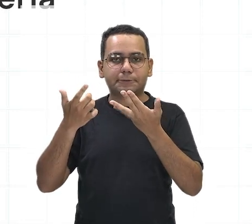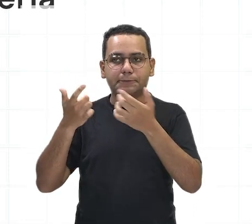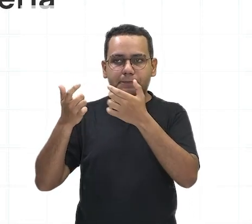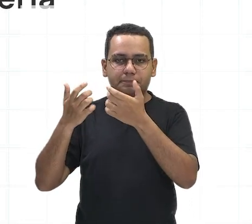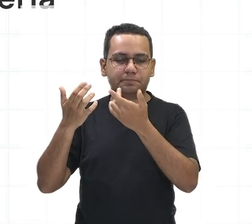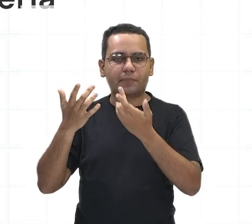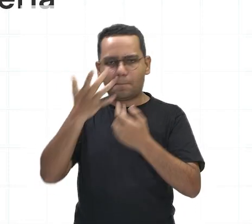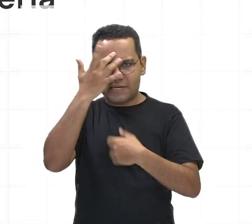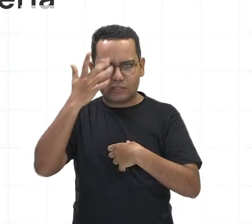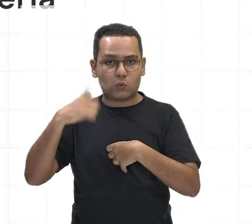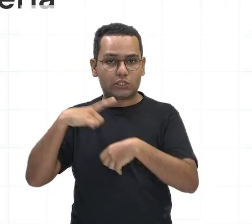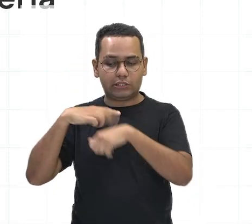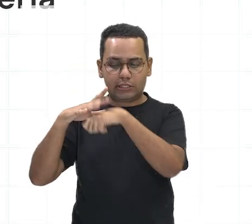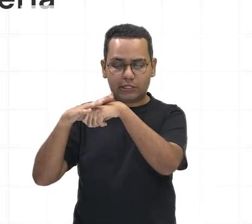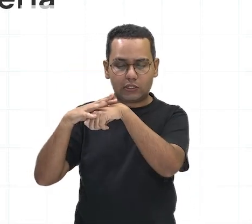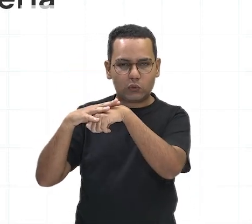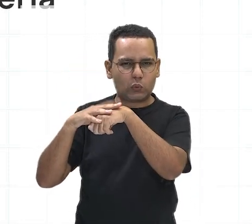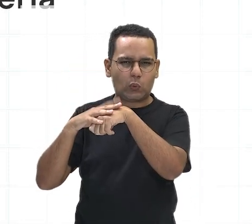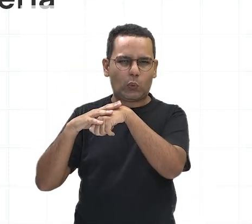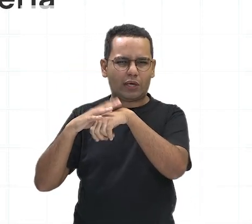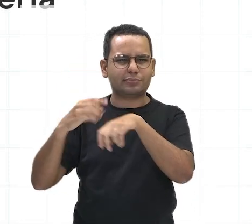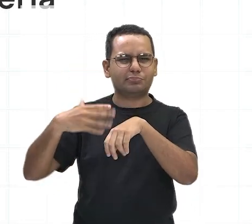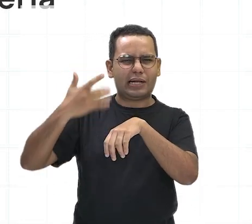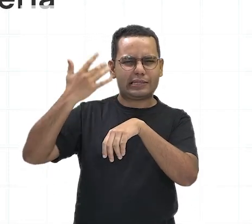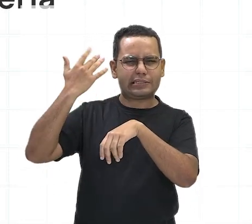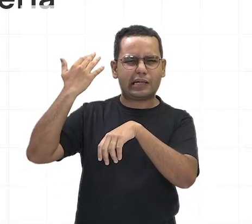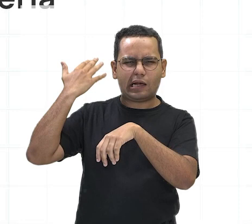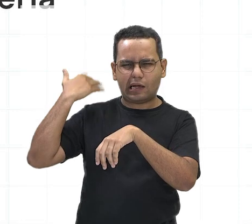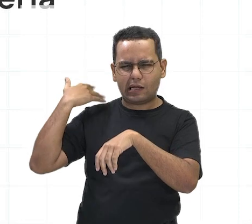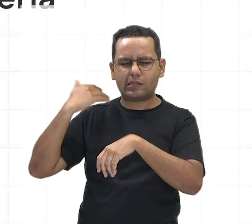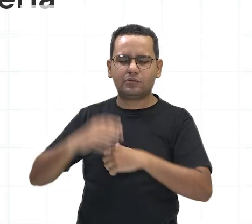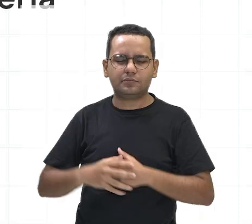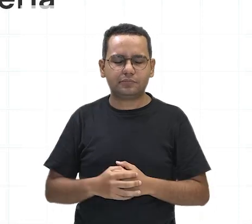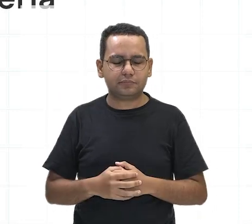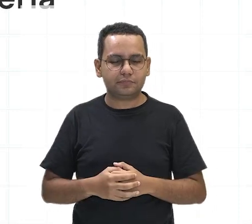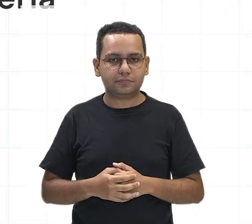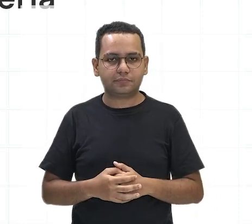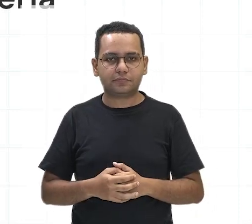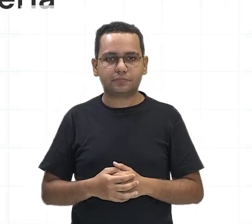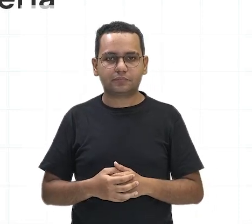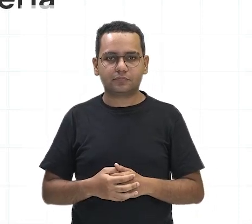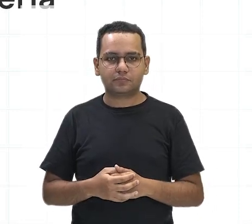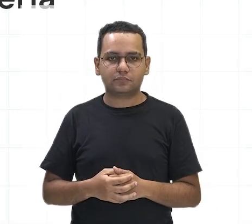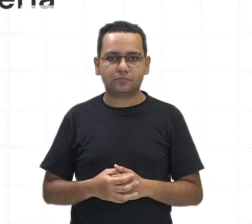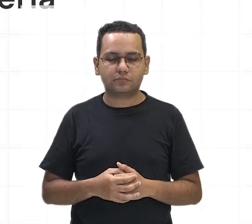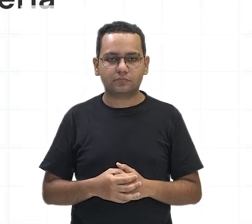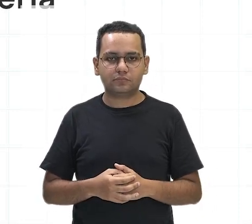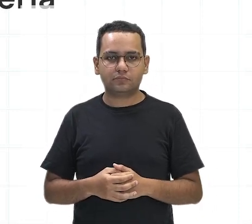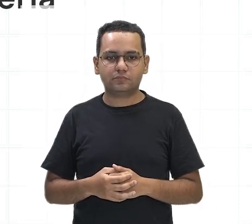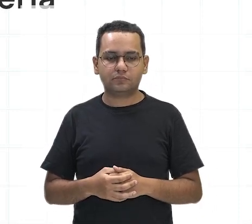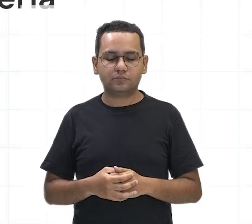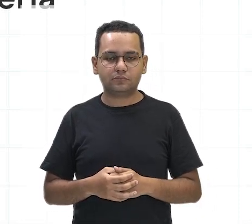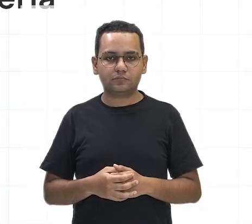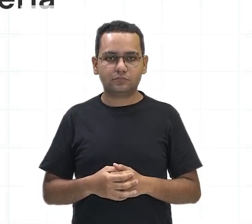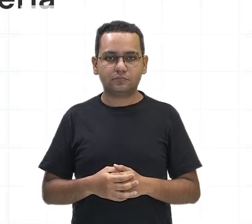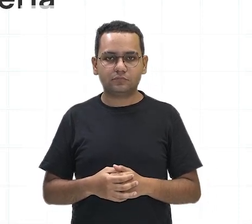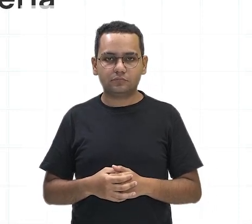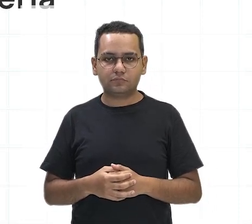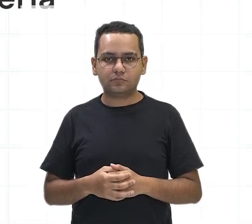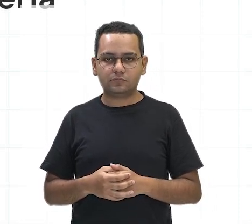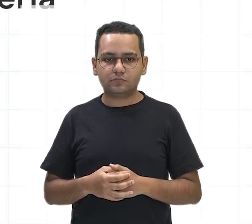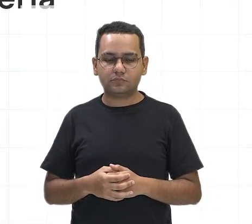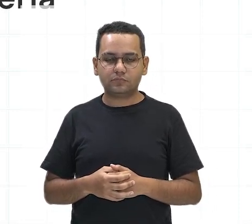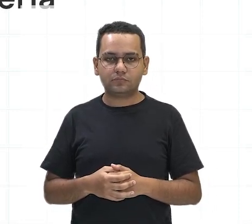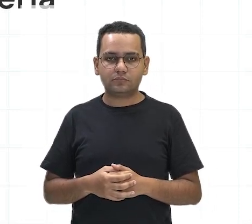Justamente naquela época ali da borracha, por exemplo, lá em 1900 aproximadamente, junto com